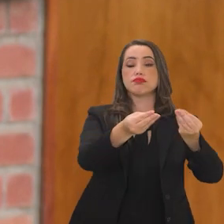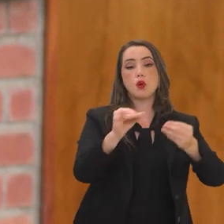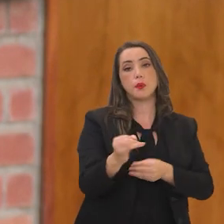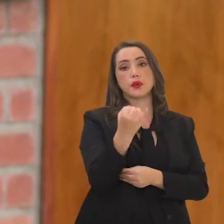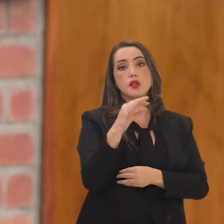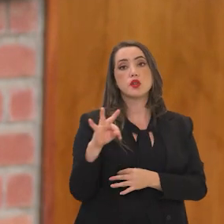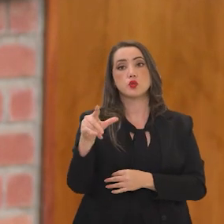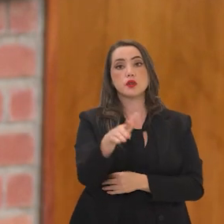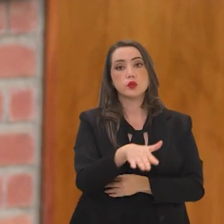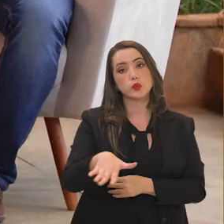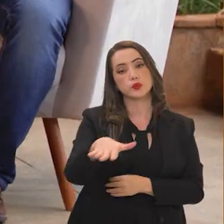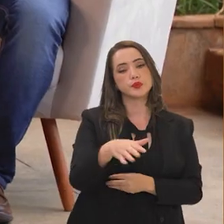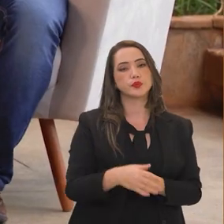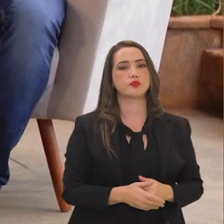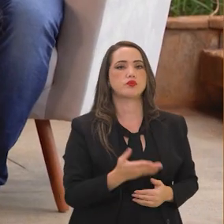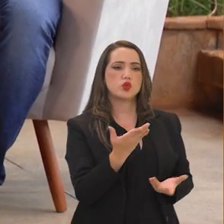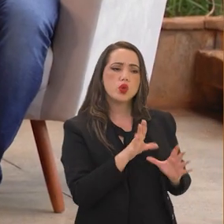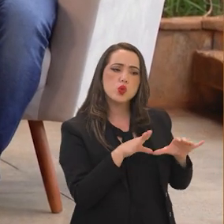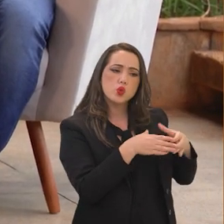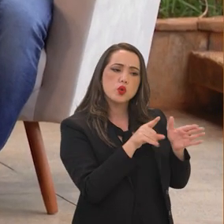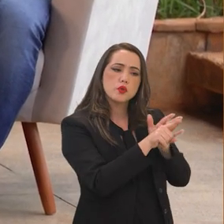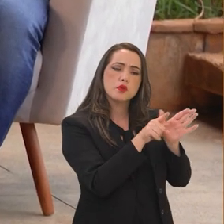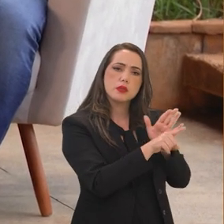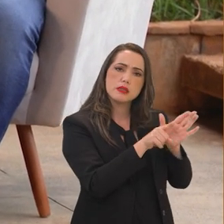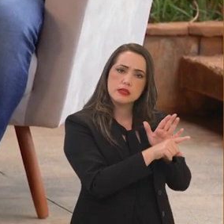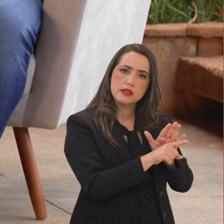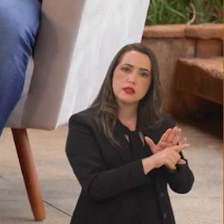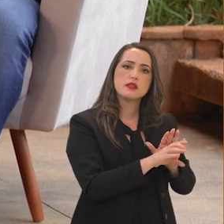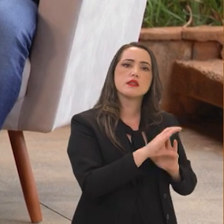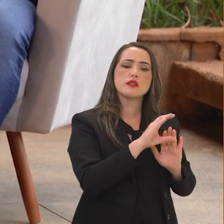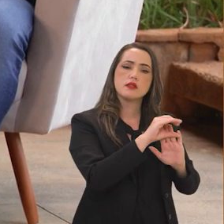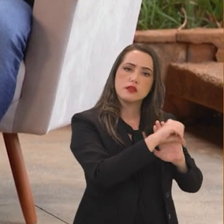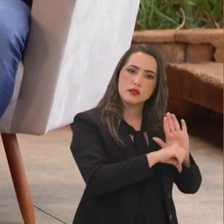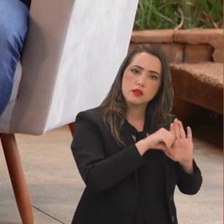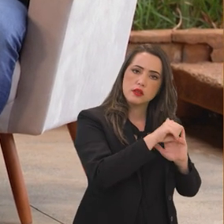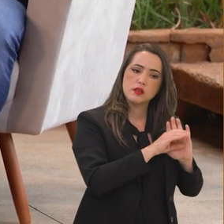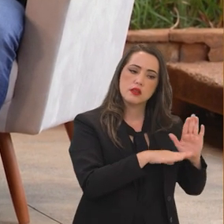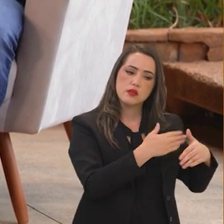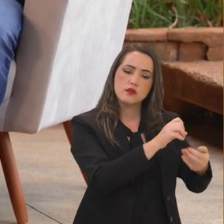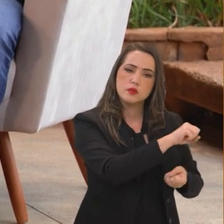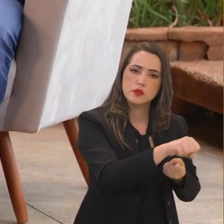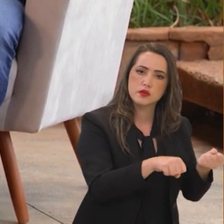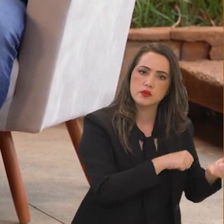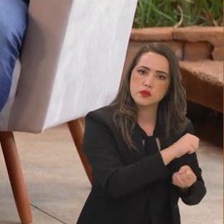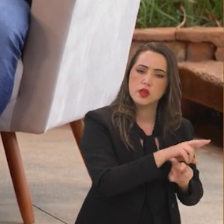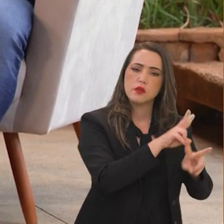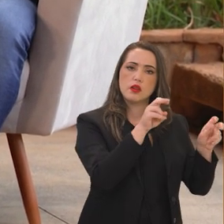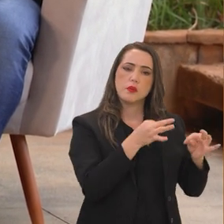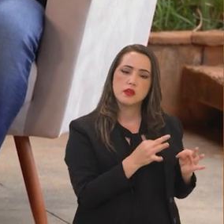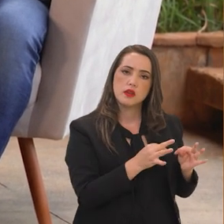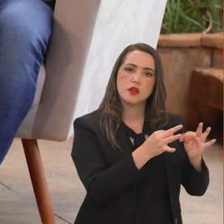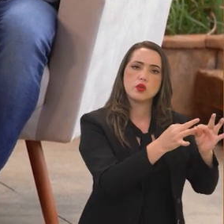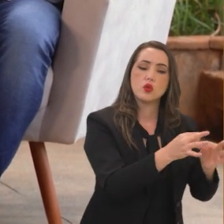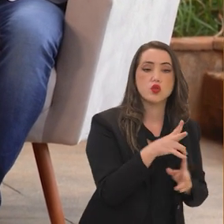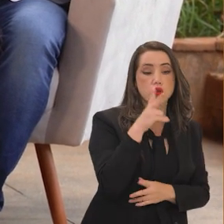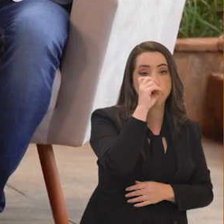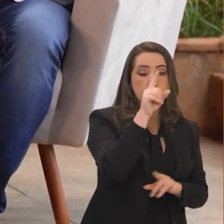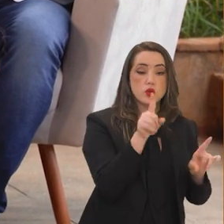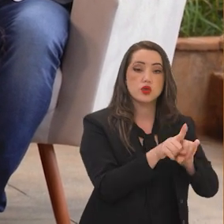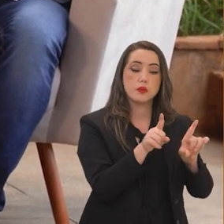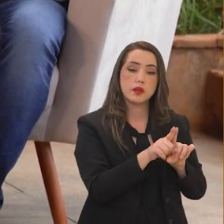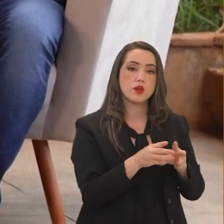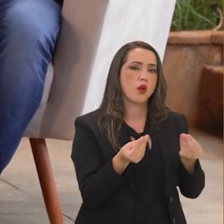e as linhas de pesquisa da Caps Ela falou um pouquinho de desenvolvimento sustentável a questão da tecnologia muito